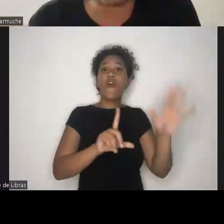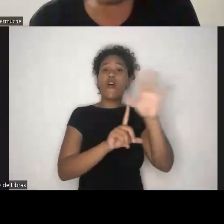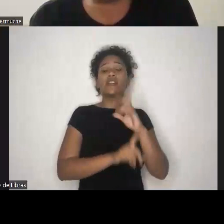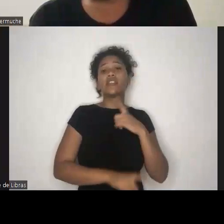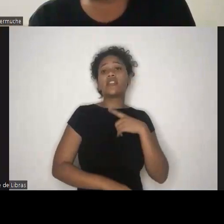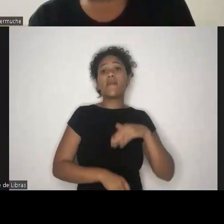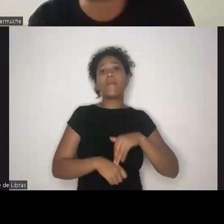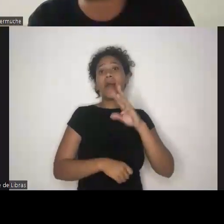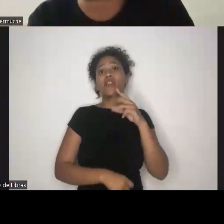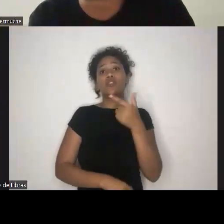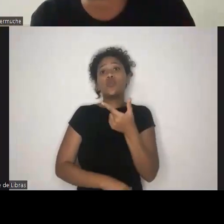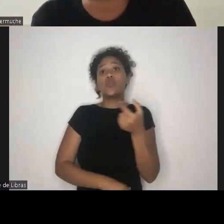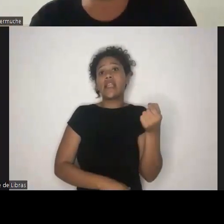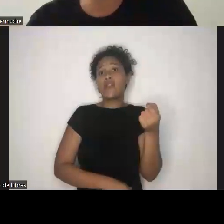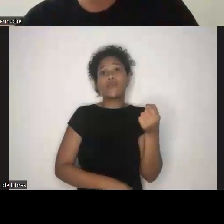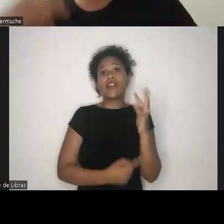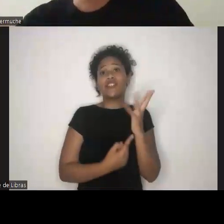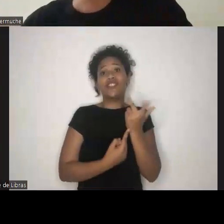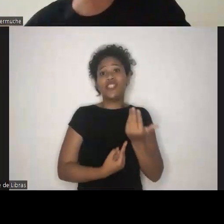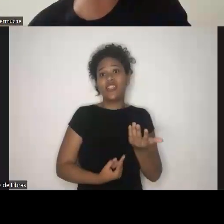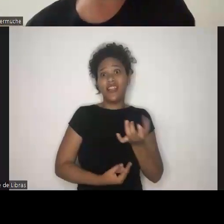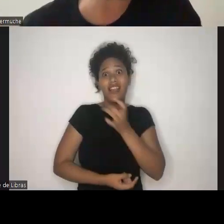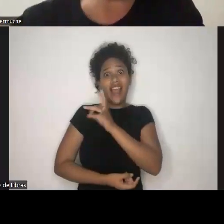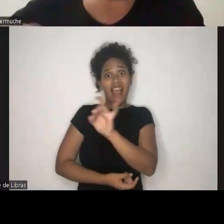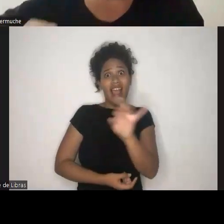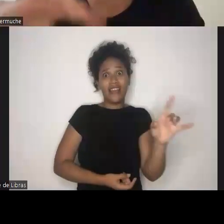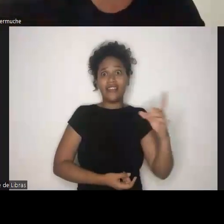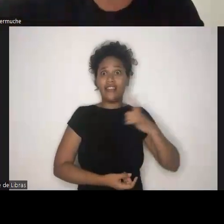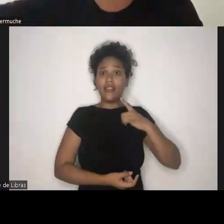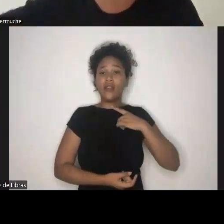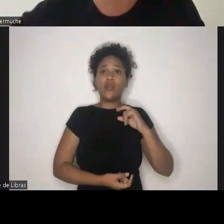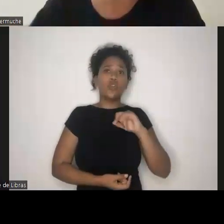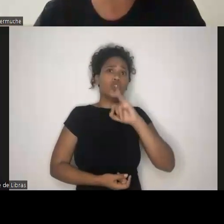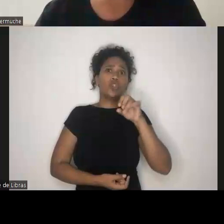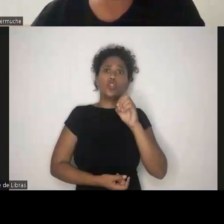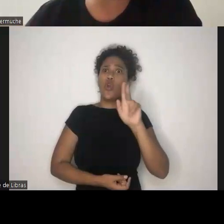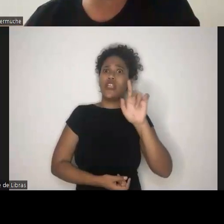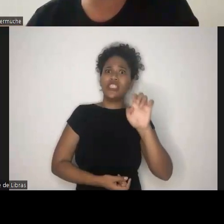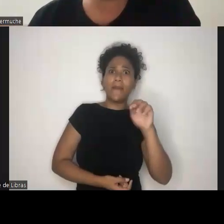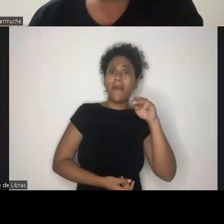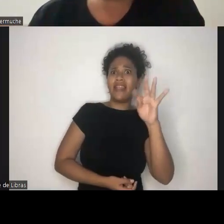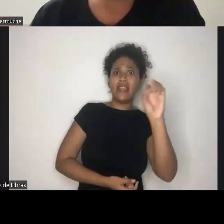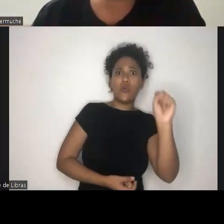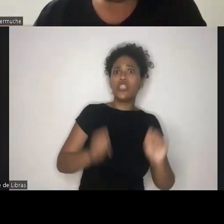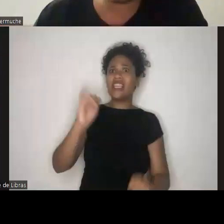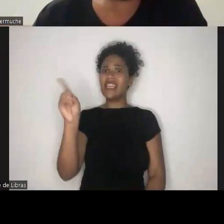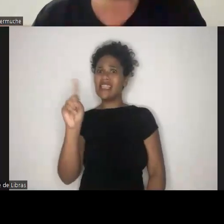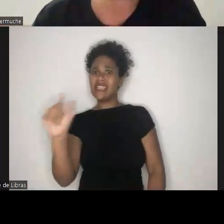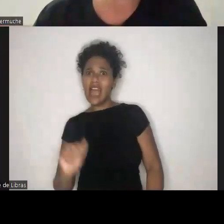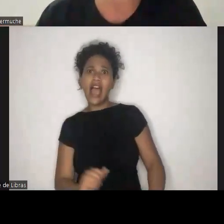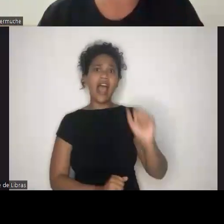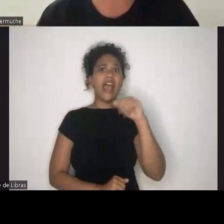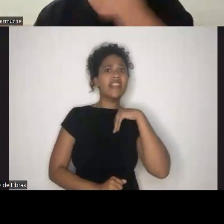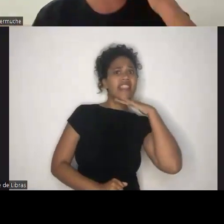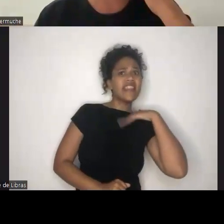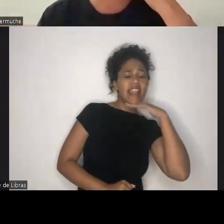200 artistas assim cada edição a gente tem de Jorge e Mateus Isa Anitta todos os grandes